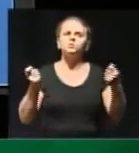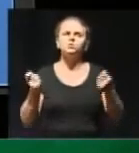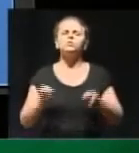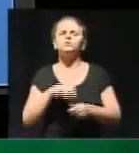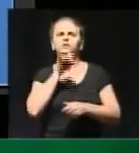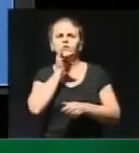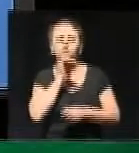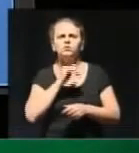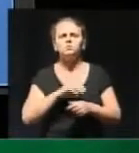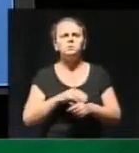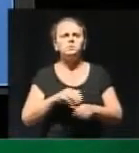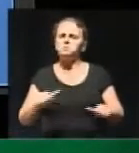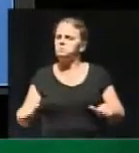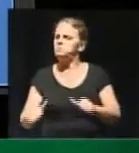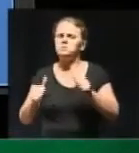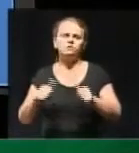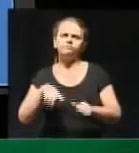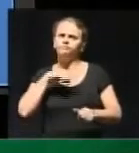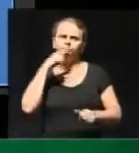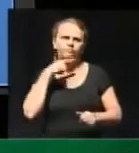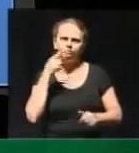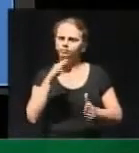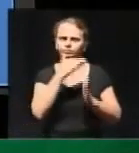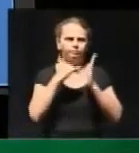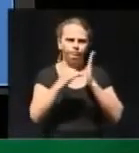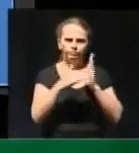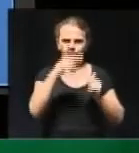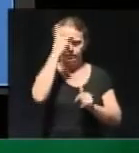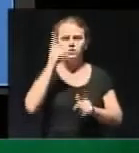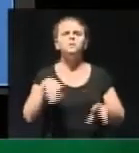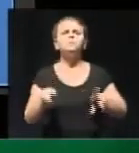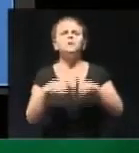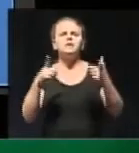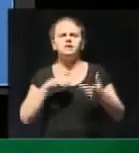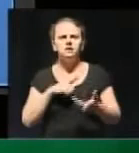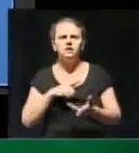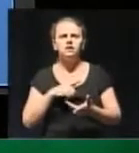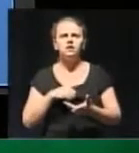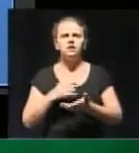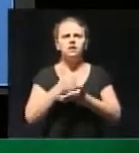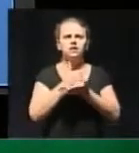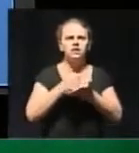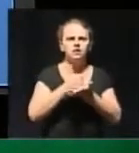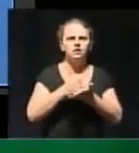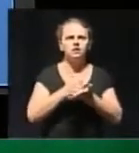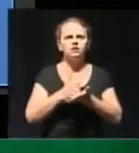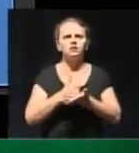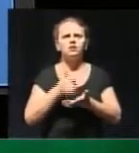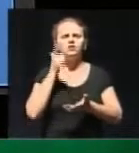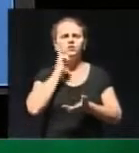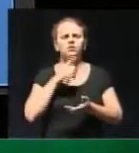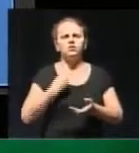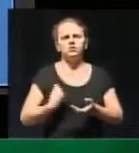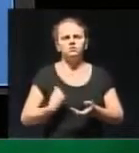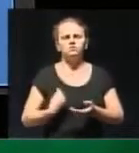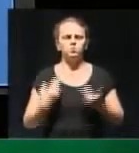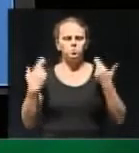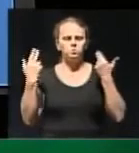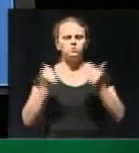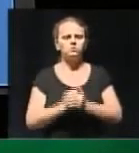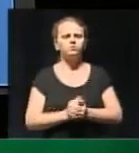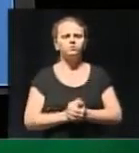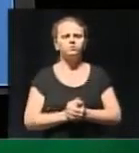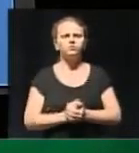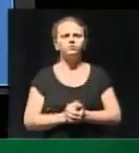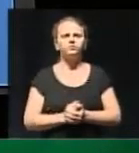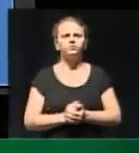todos, mas nós temos, sim, recursos para que essas pessoas tenham qualidade de vida e vida longa. E eu fiz